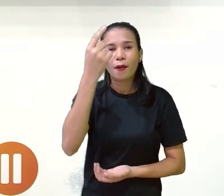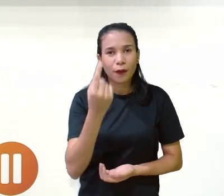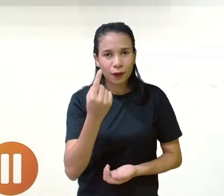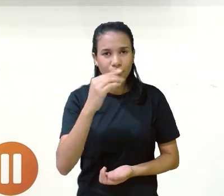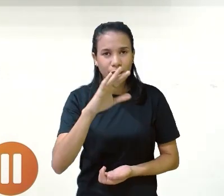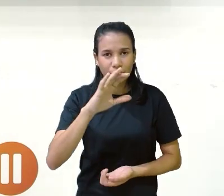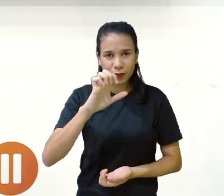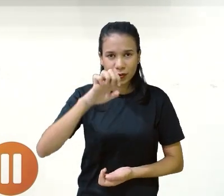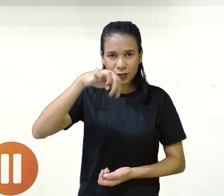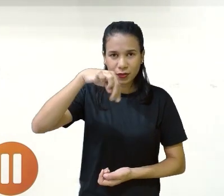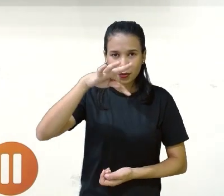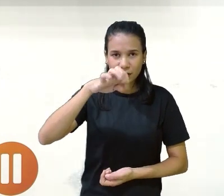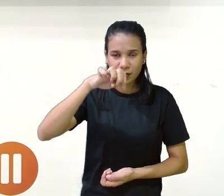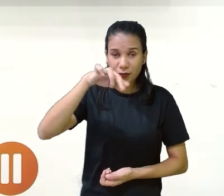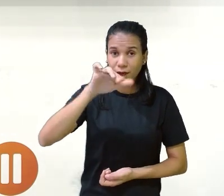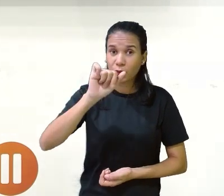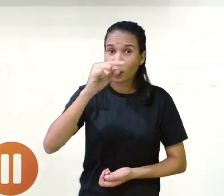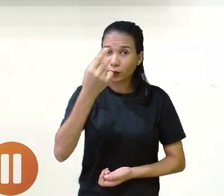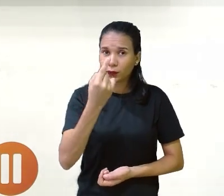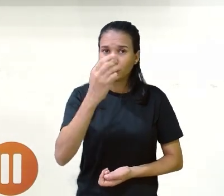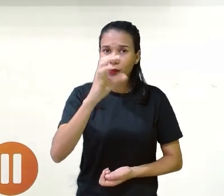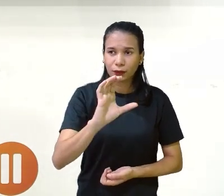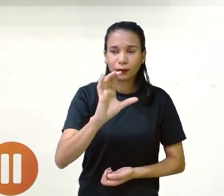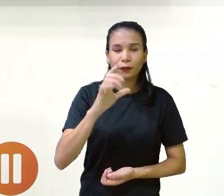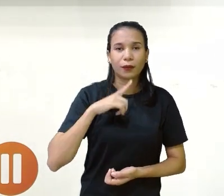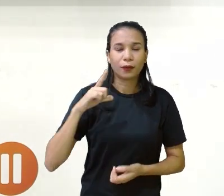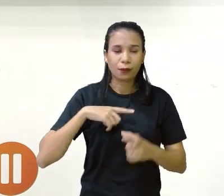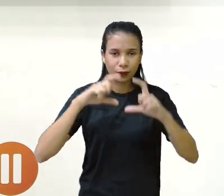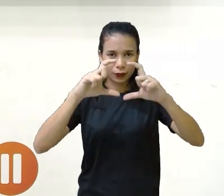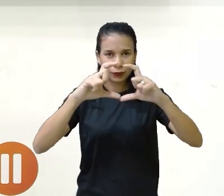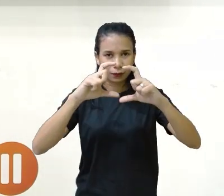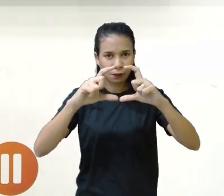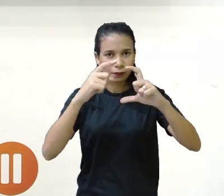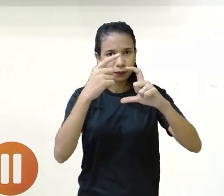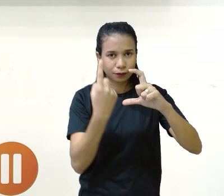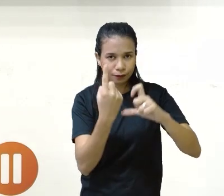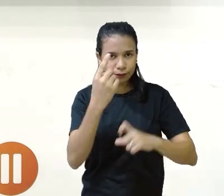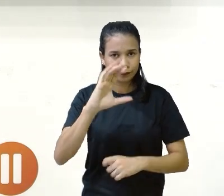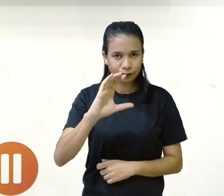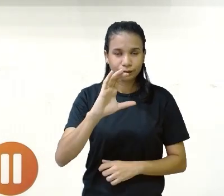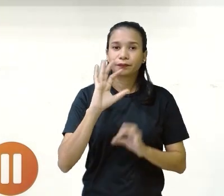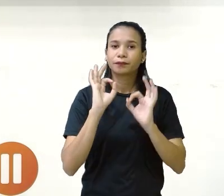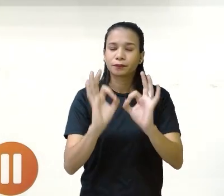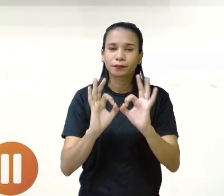centena, tá? Ó, uma placa como essa, uma centena.